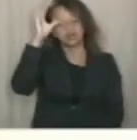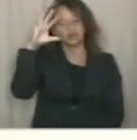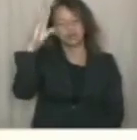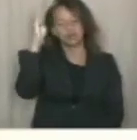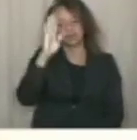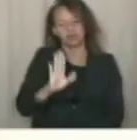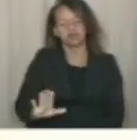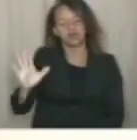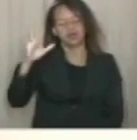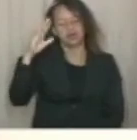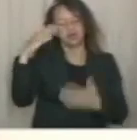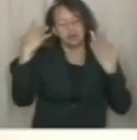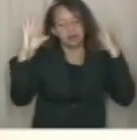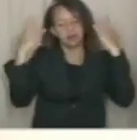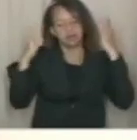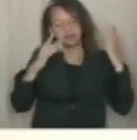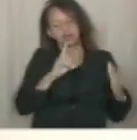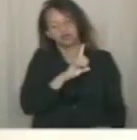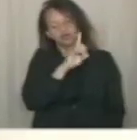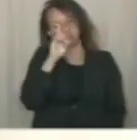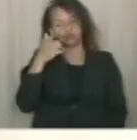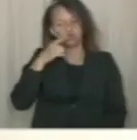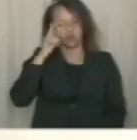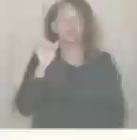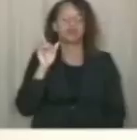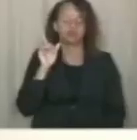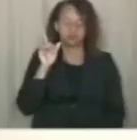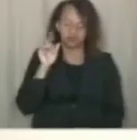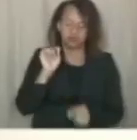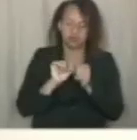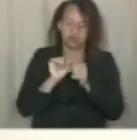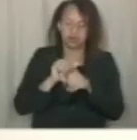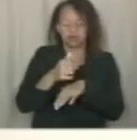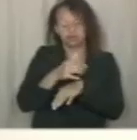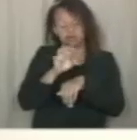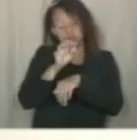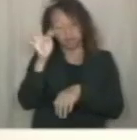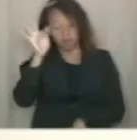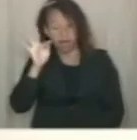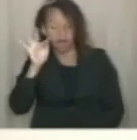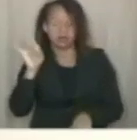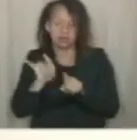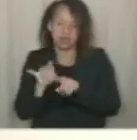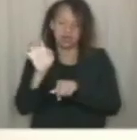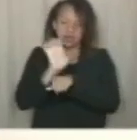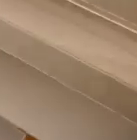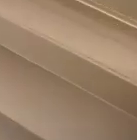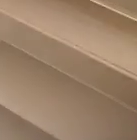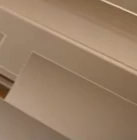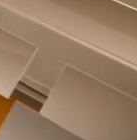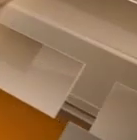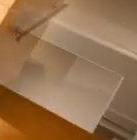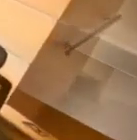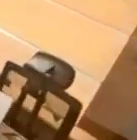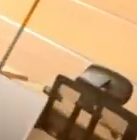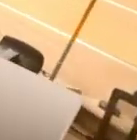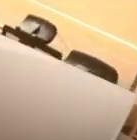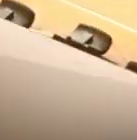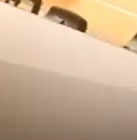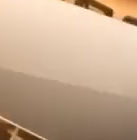Então, parabenizar pela passagem do dia importante dos metrologistas federais e estaduais que existem no nosso Brasil.